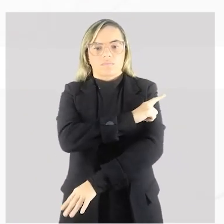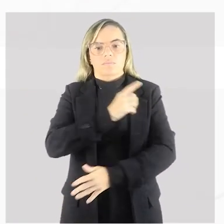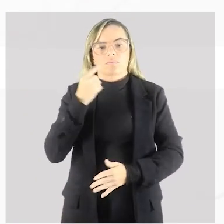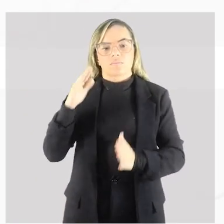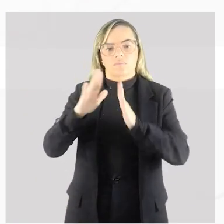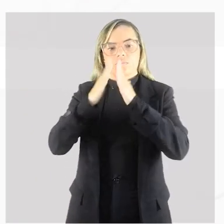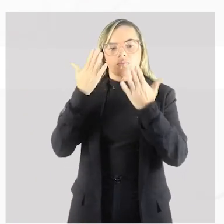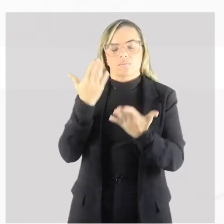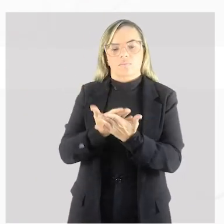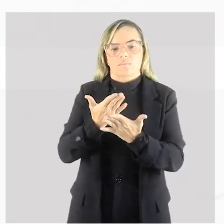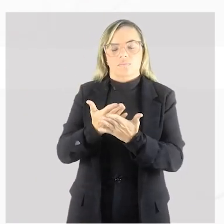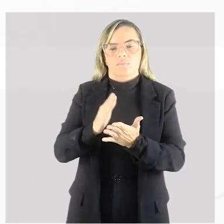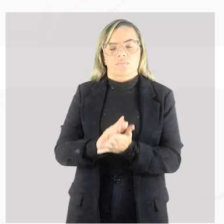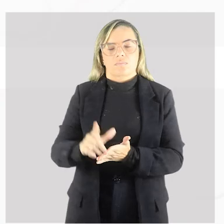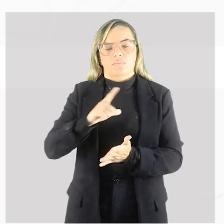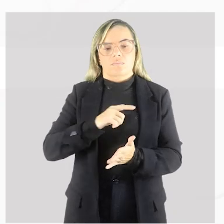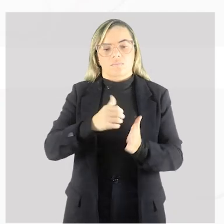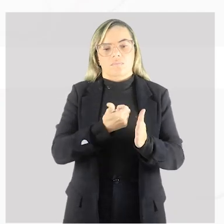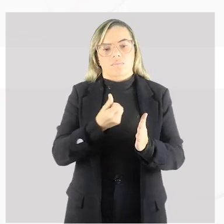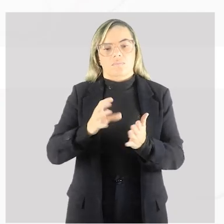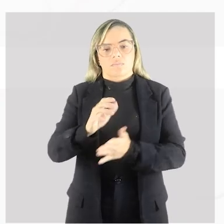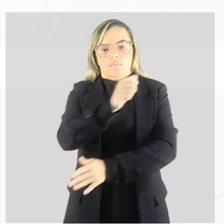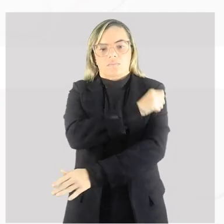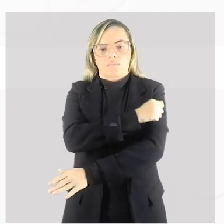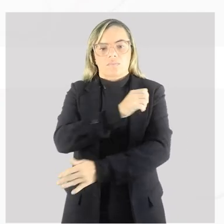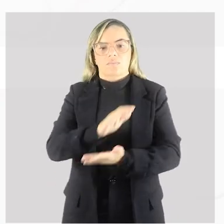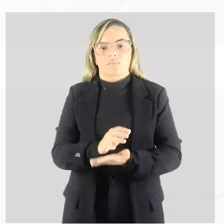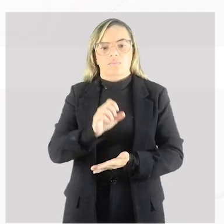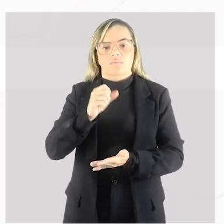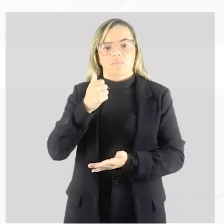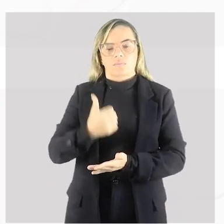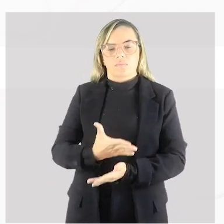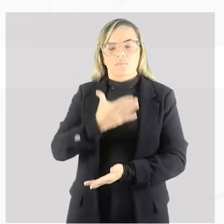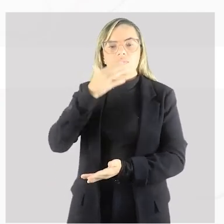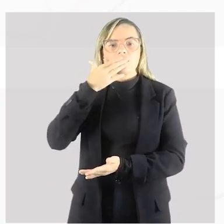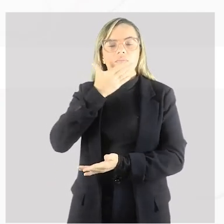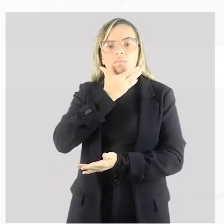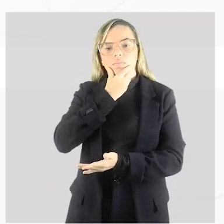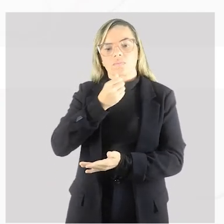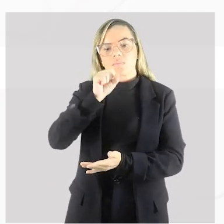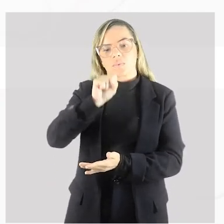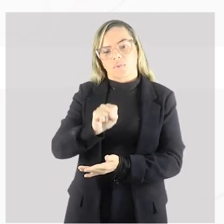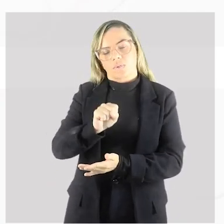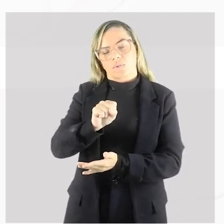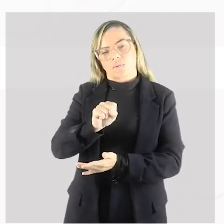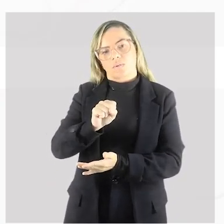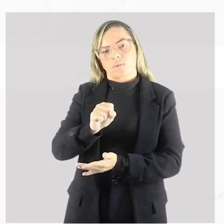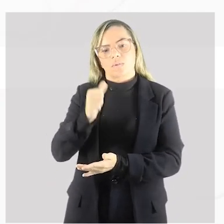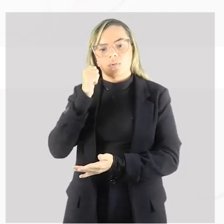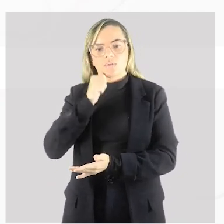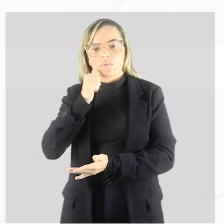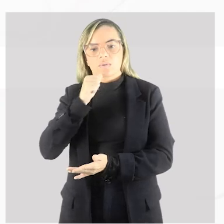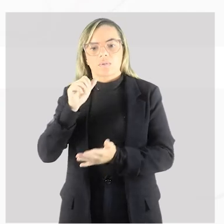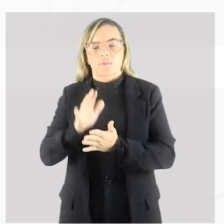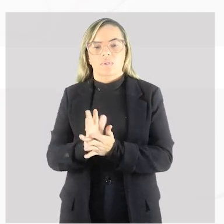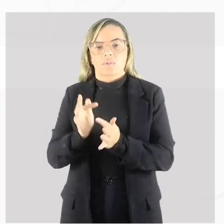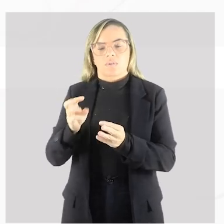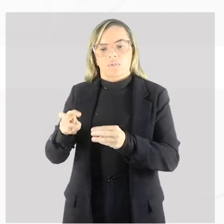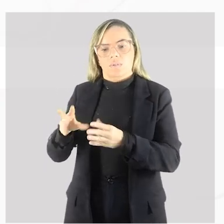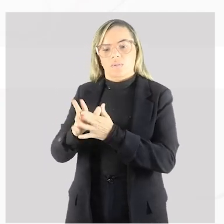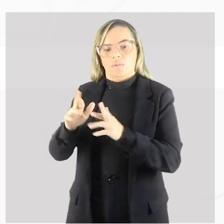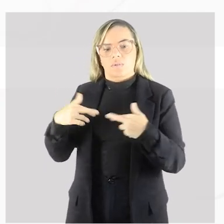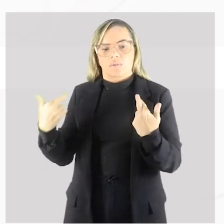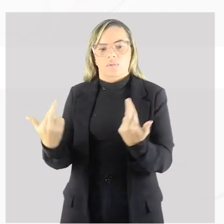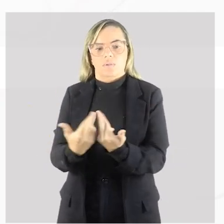uma escola é composto por 6 alunos e 8 alunas. Na última reunião do Grêmio, decidiu-se formar